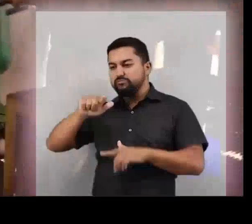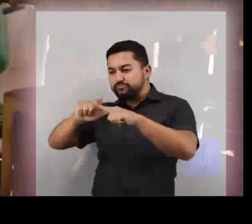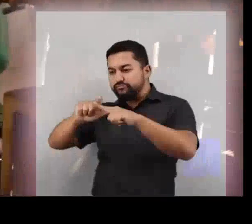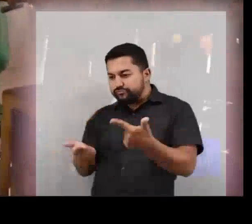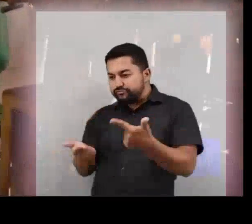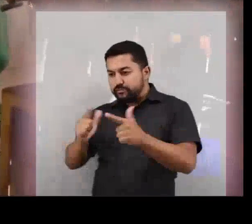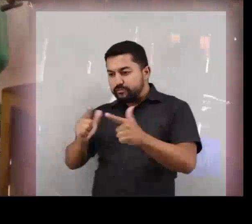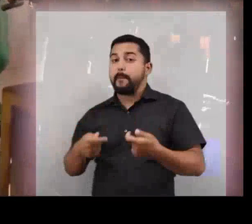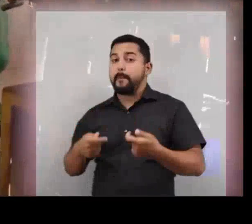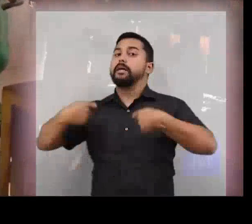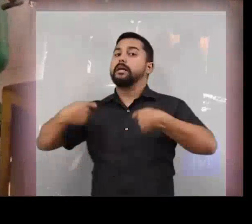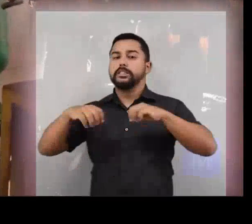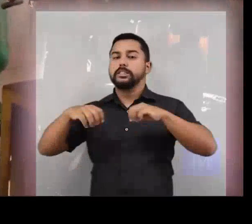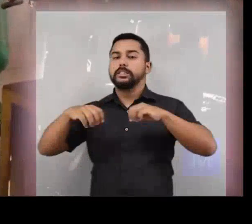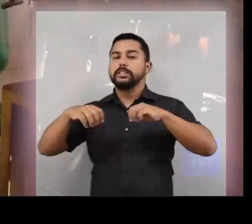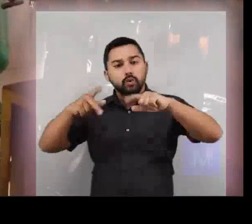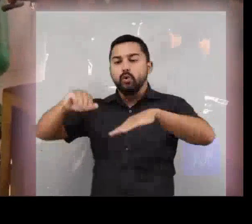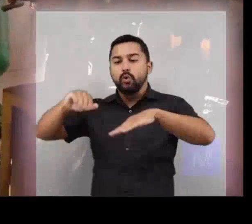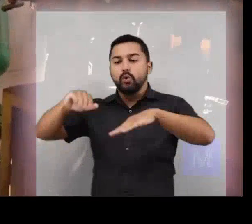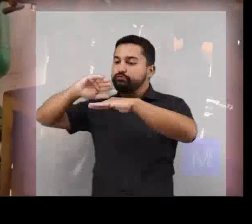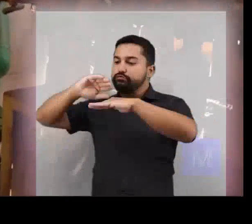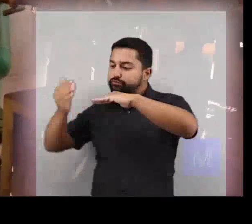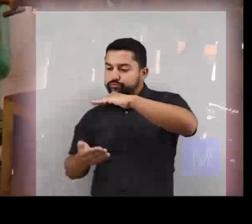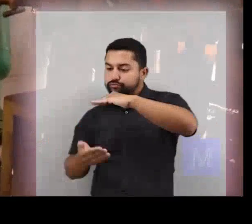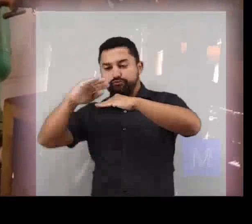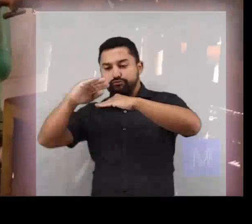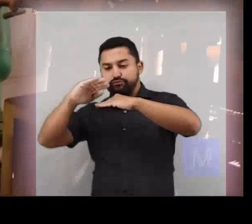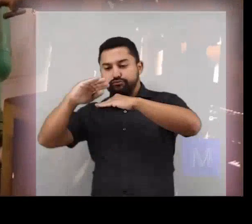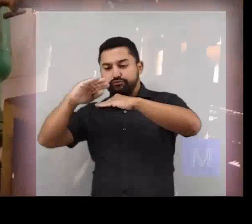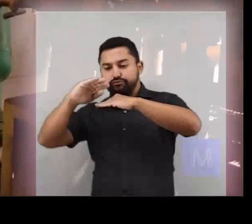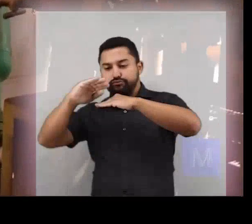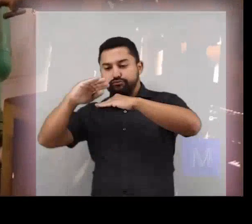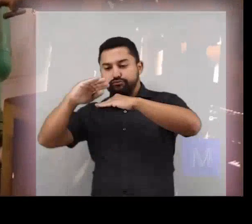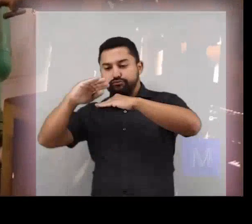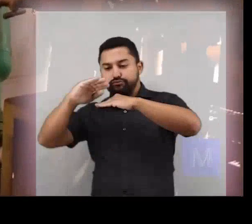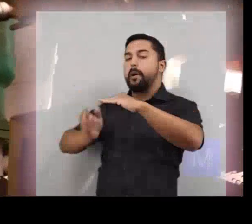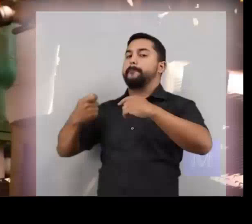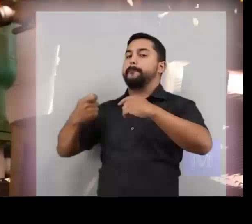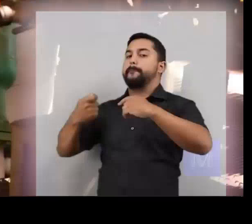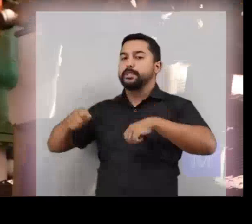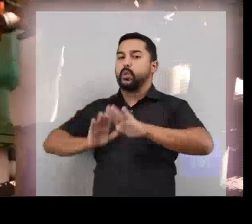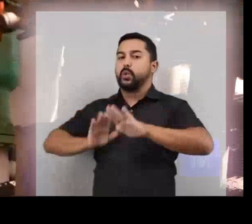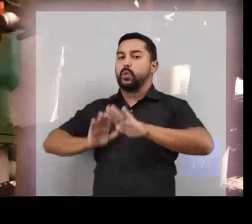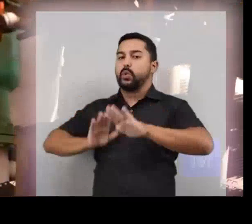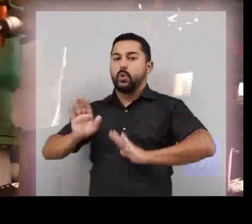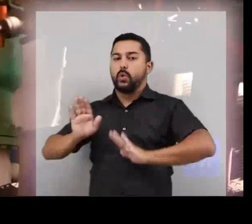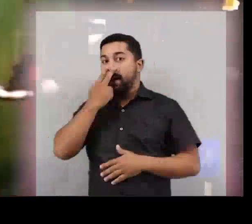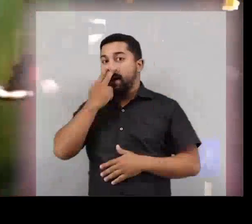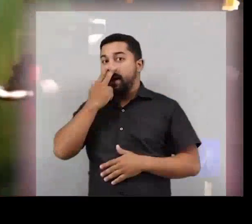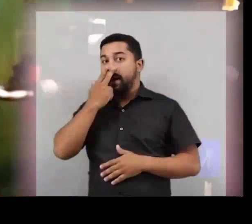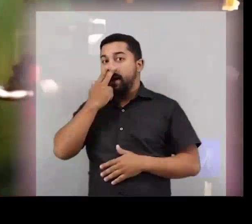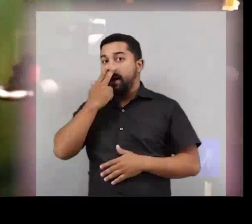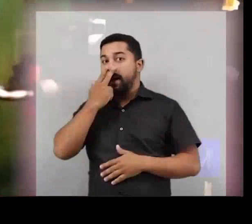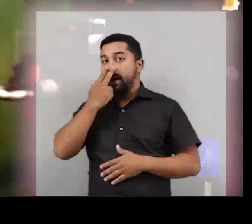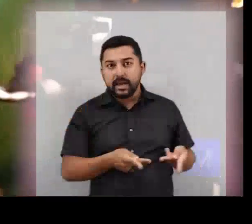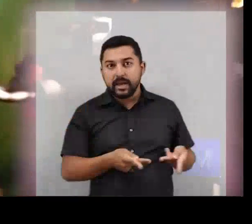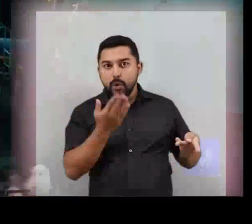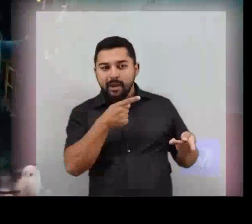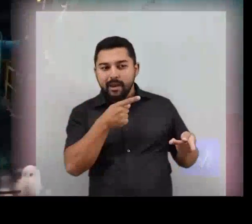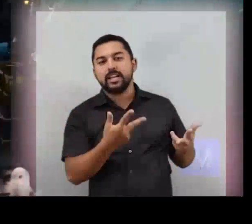lixa. Então eles têm que revestir tudo com uma espécie de cerâmica refratária, parecida com o que tem dentro de forno de pizza. E para saber se tudo